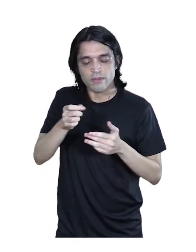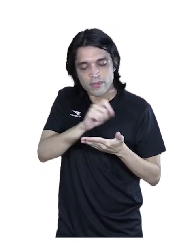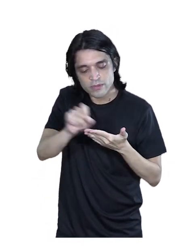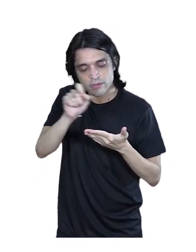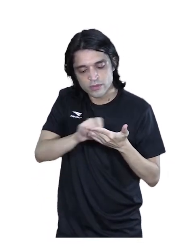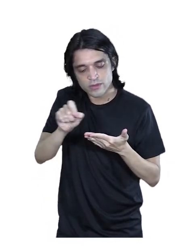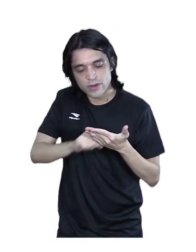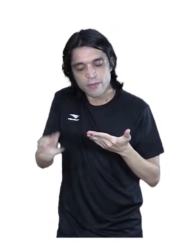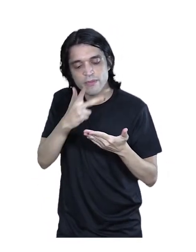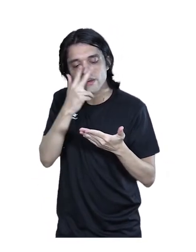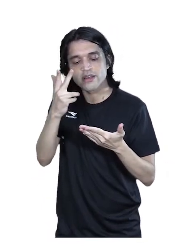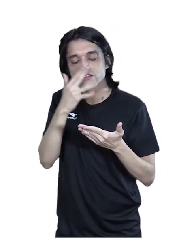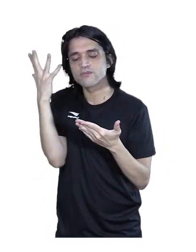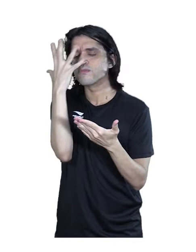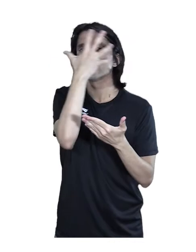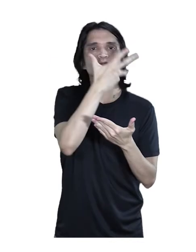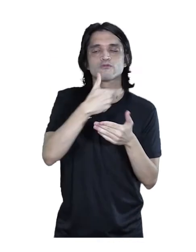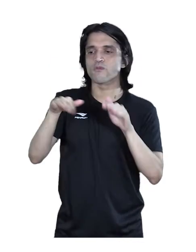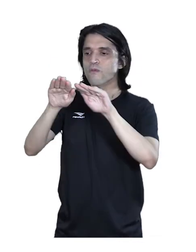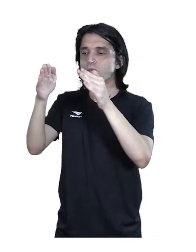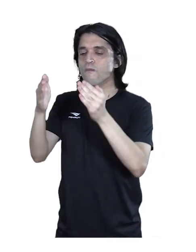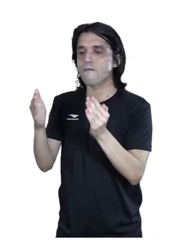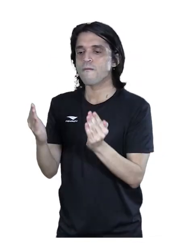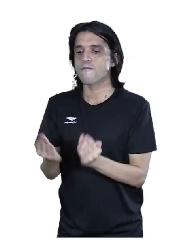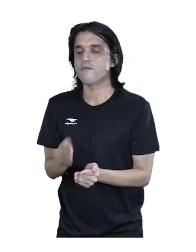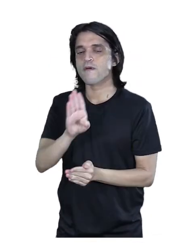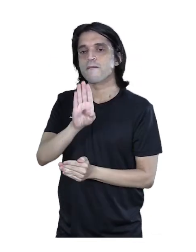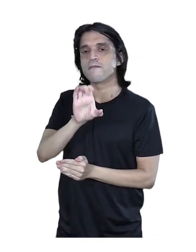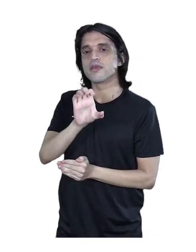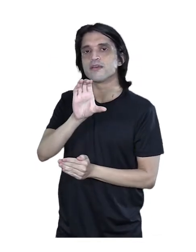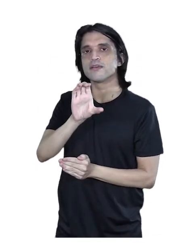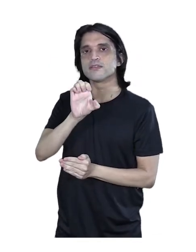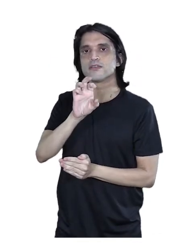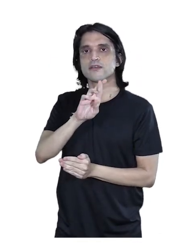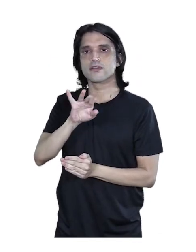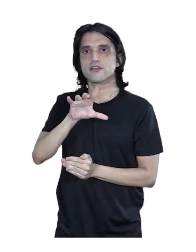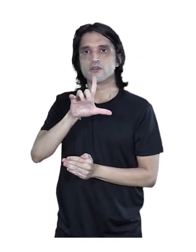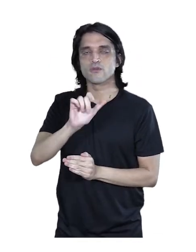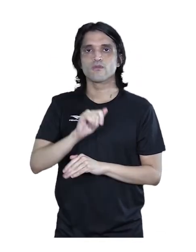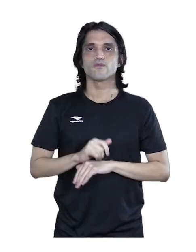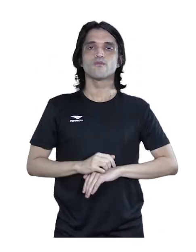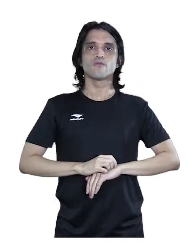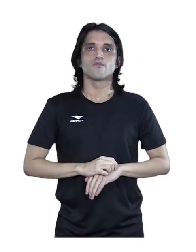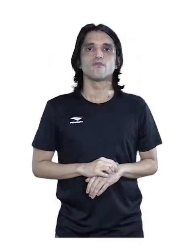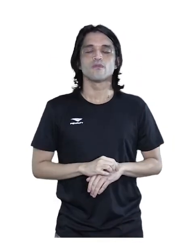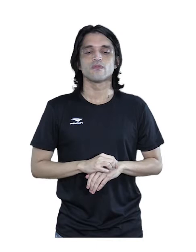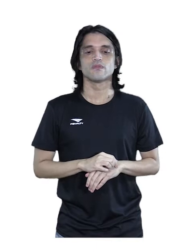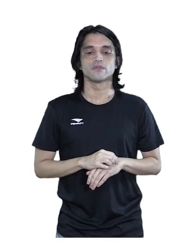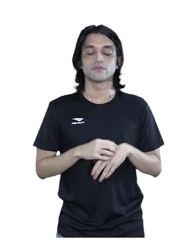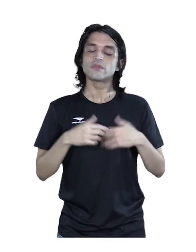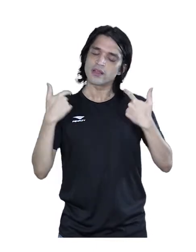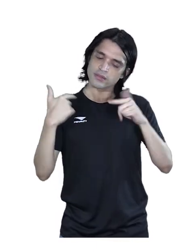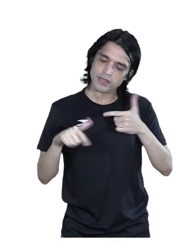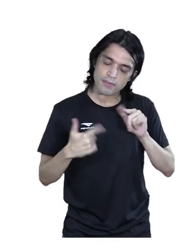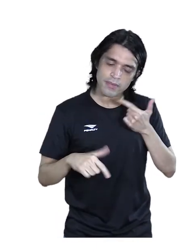de becerril, e horas sem conta passo, mudo o olhar atento. A